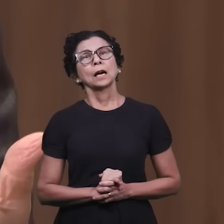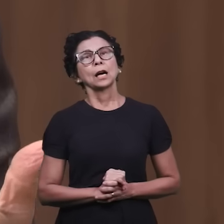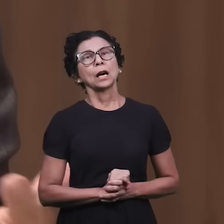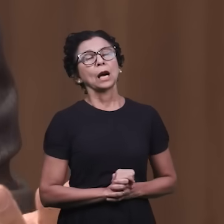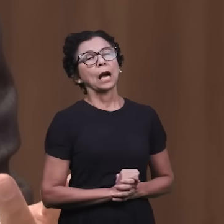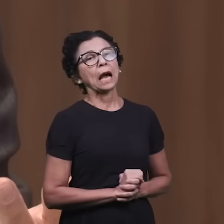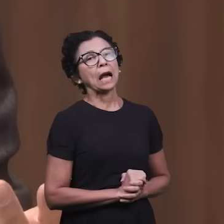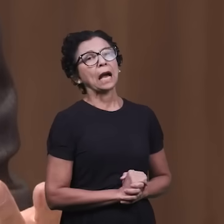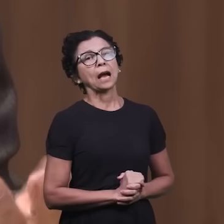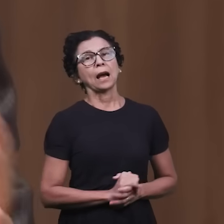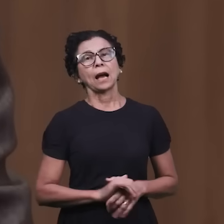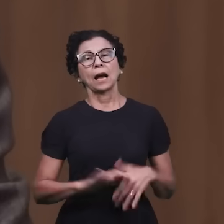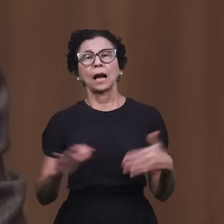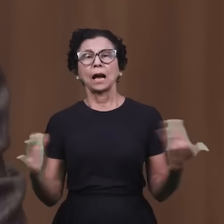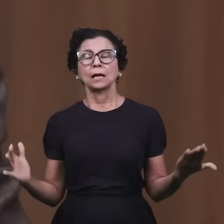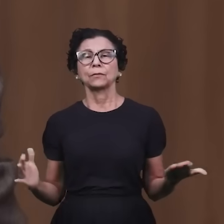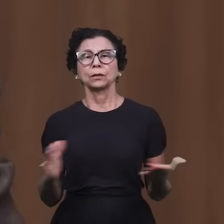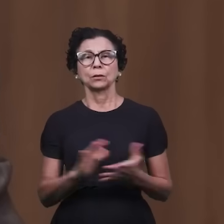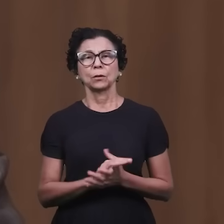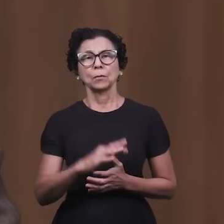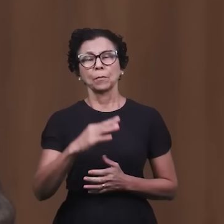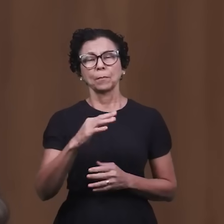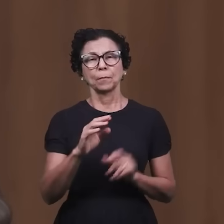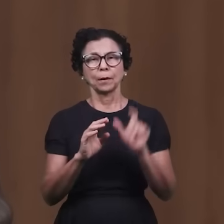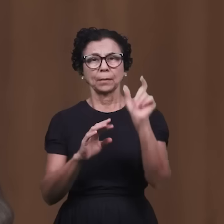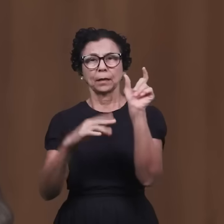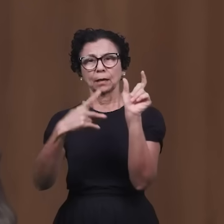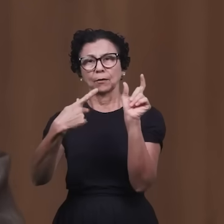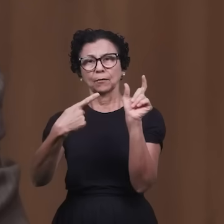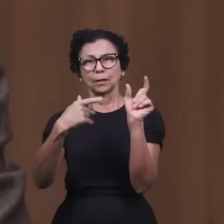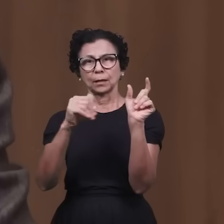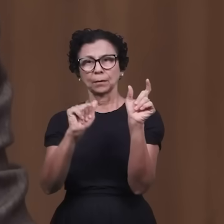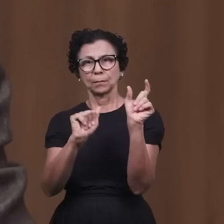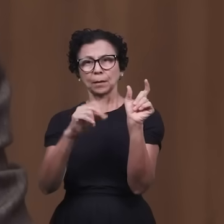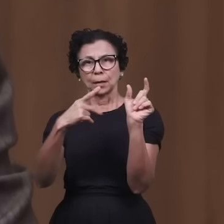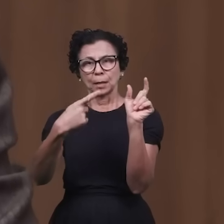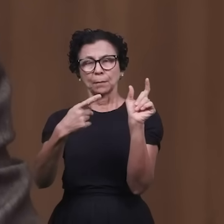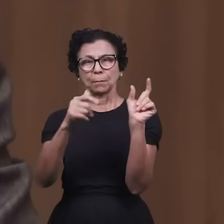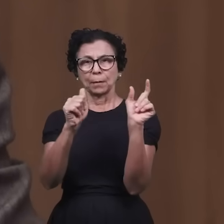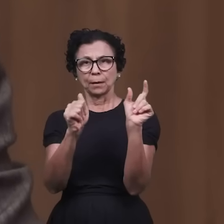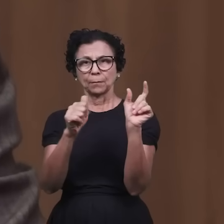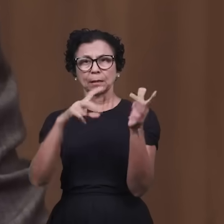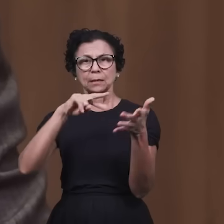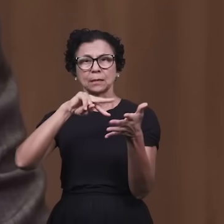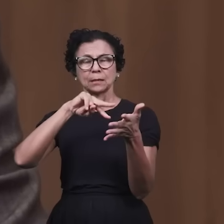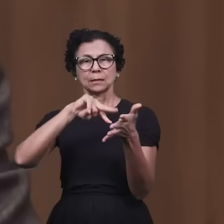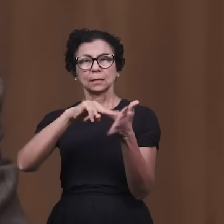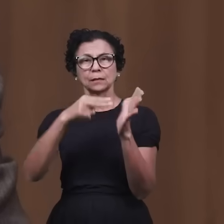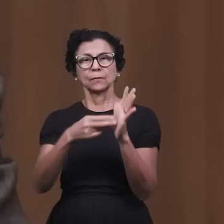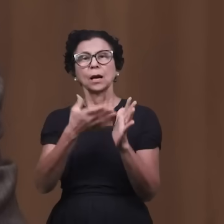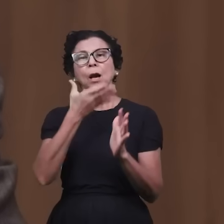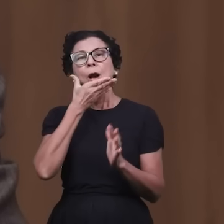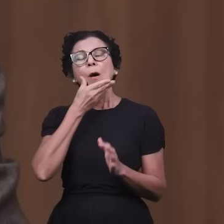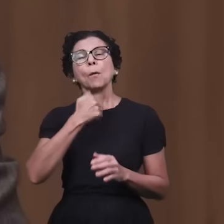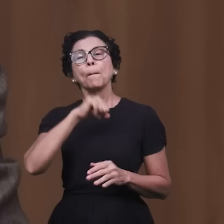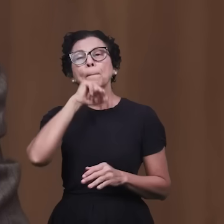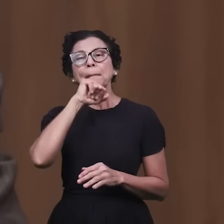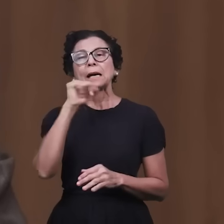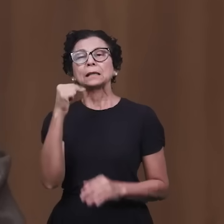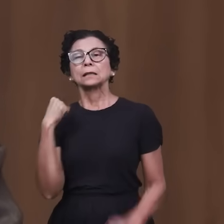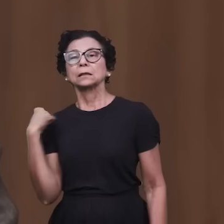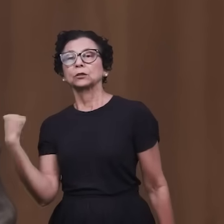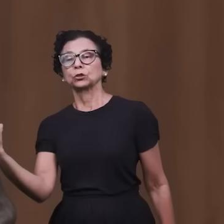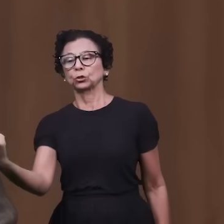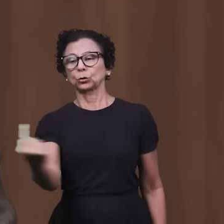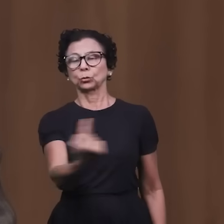o pai de todos, né? A palavra papa significa pai de todos. Então, a partir dali, então, a igreja se consolidou naquilo que